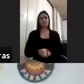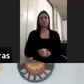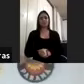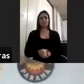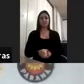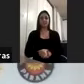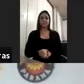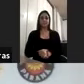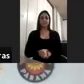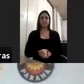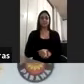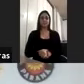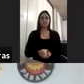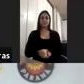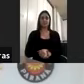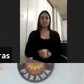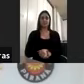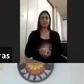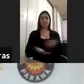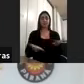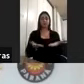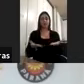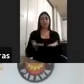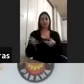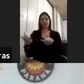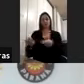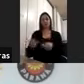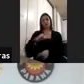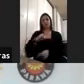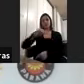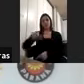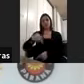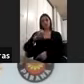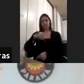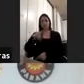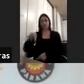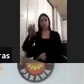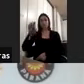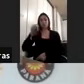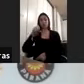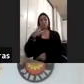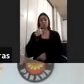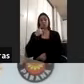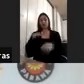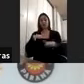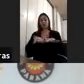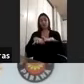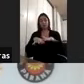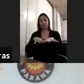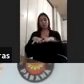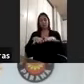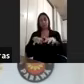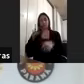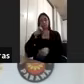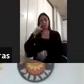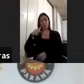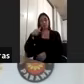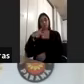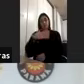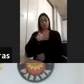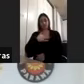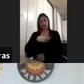E nosso articulista João, falando da movimentação do dia 7 de agosto, do enfrentamento da